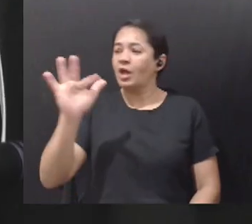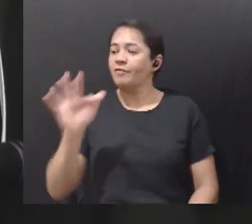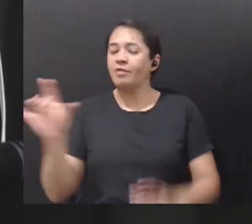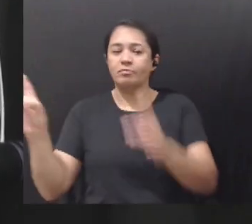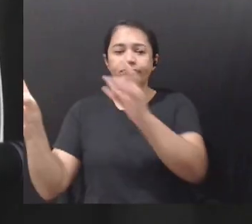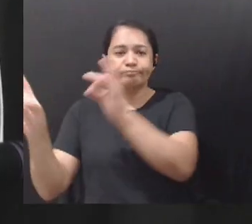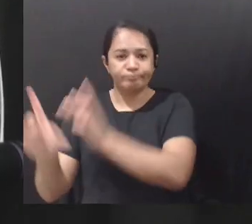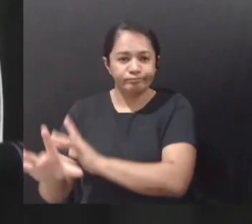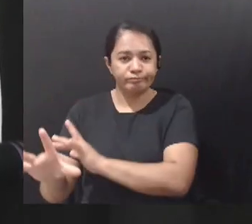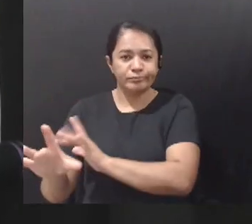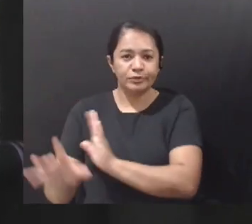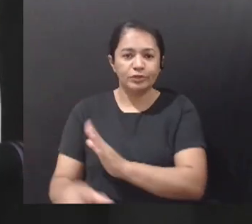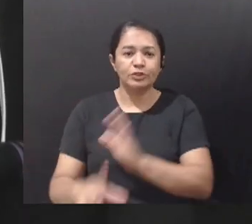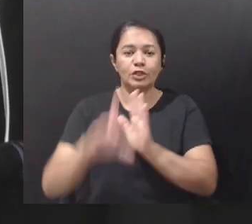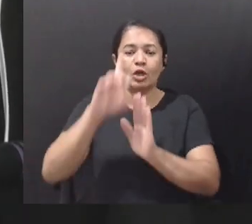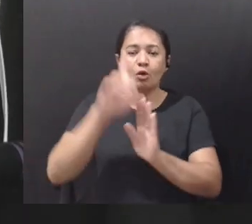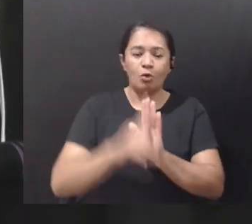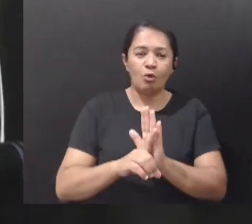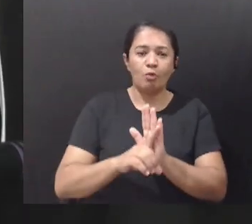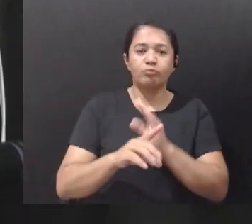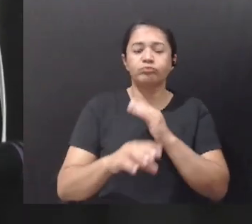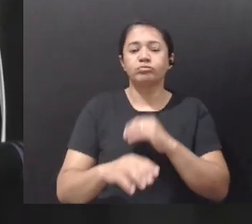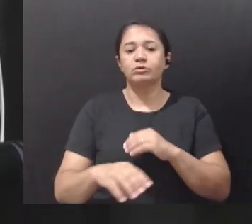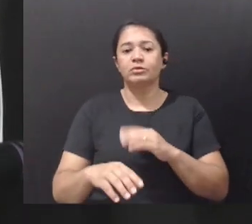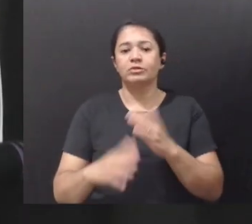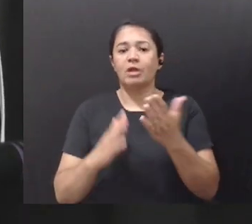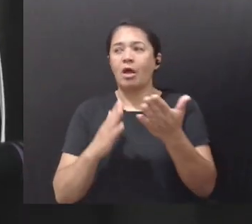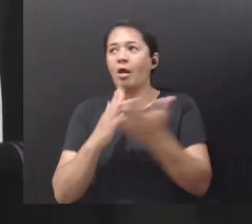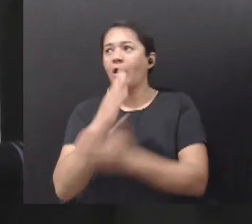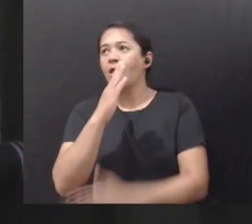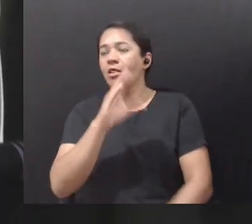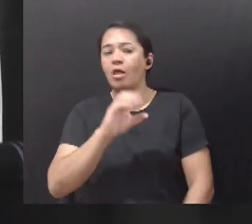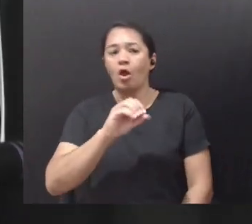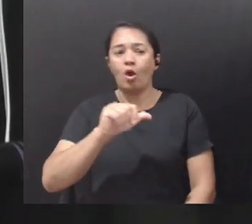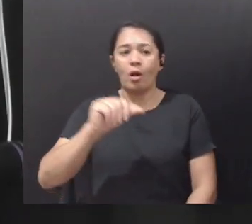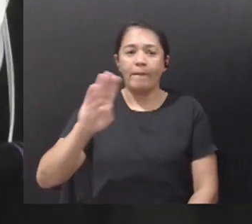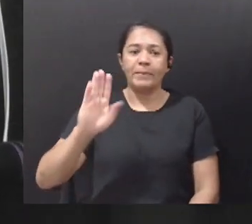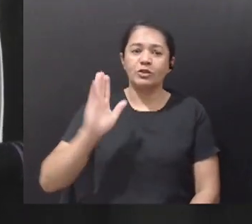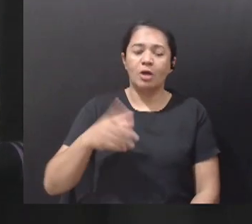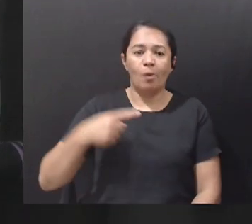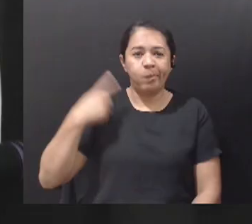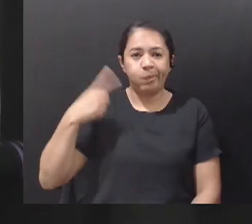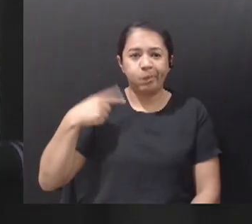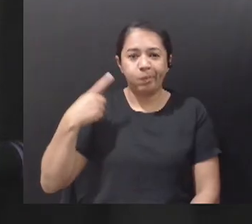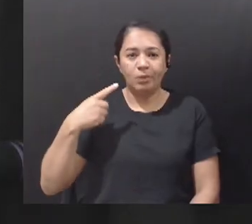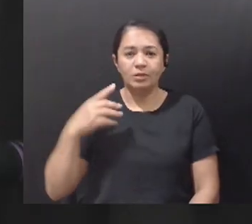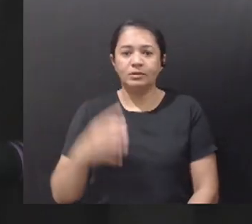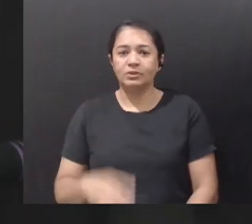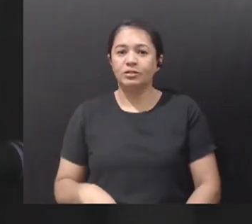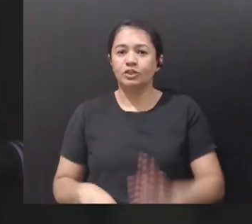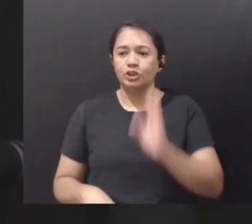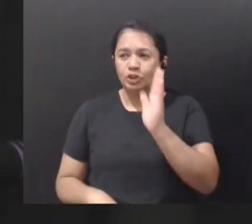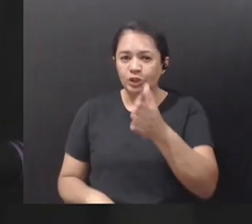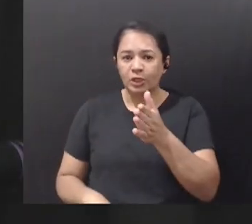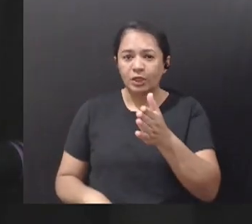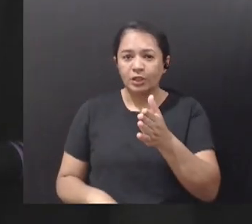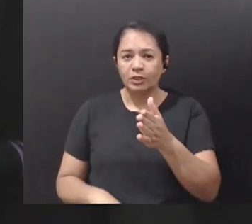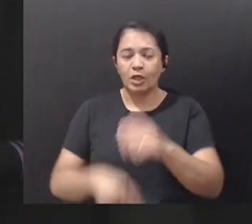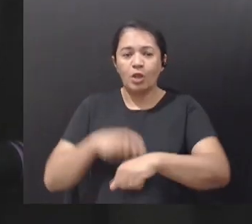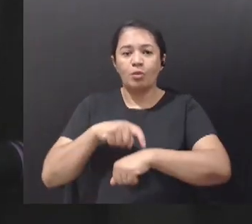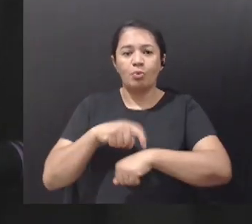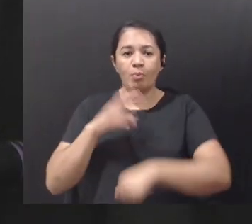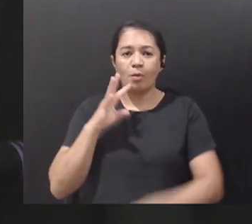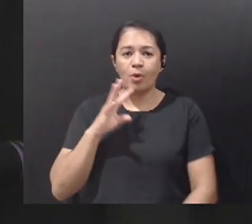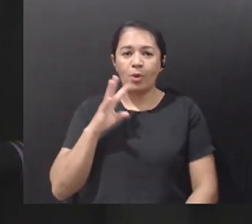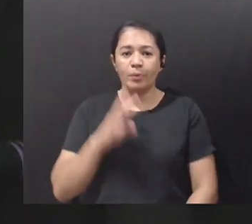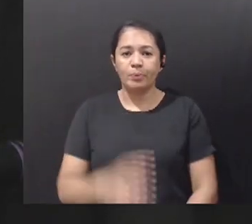feito direito, passado no exame da ordem, já era uma advogada. Então, você já está num super momento legal.